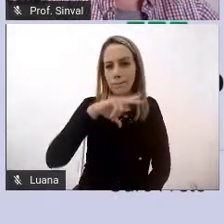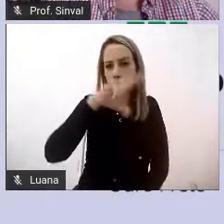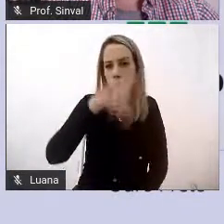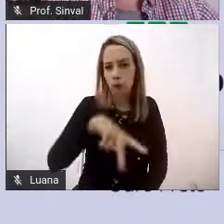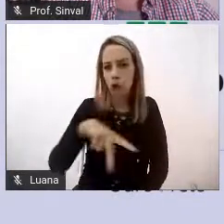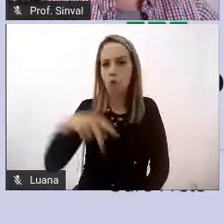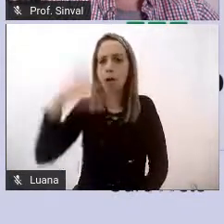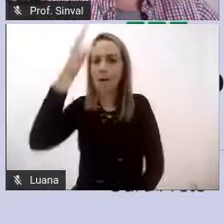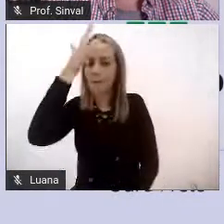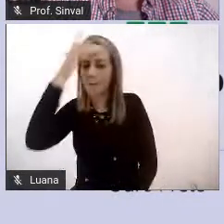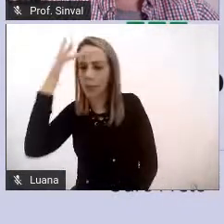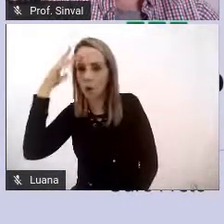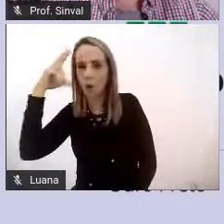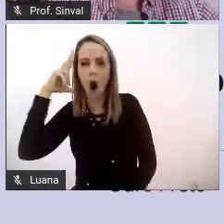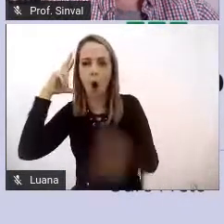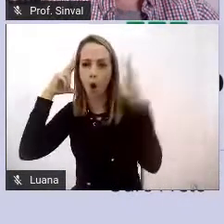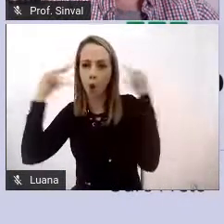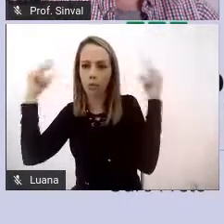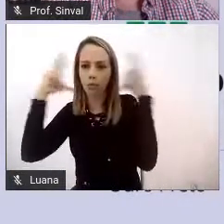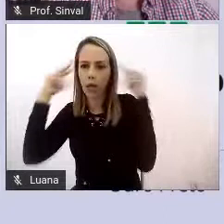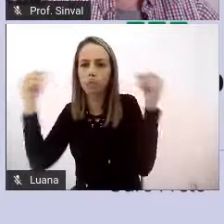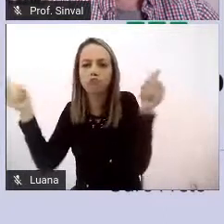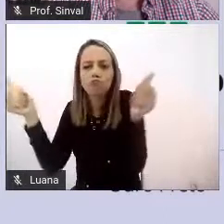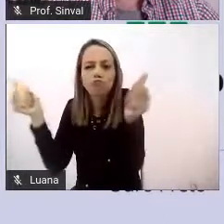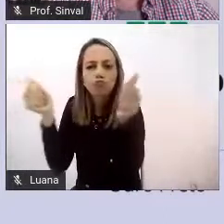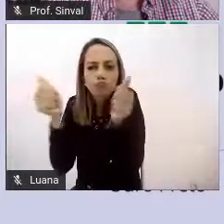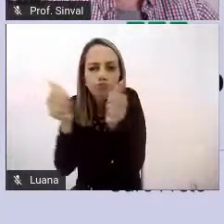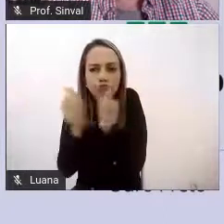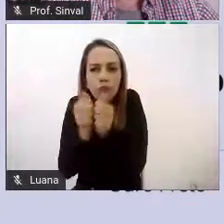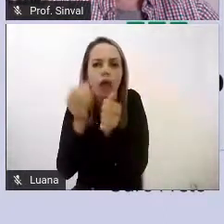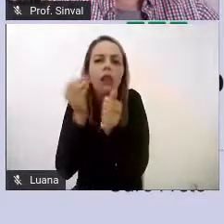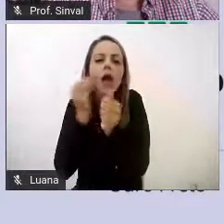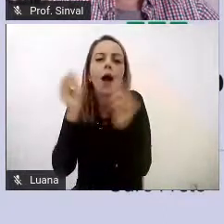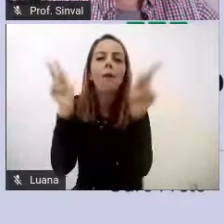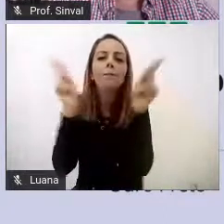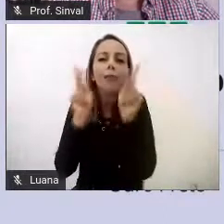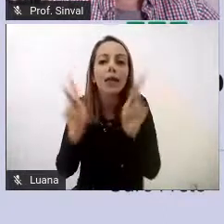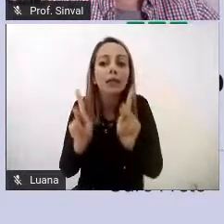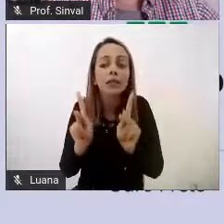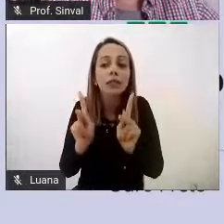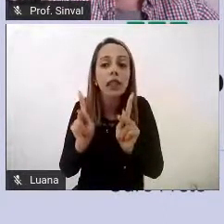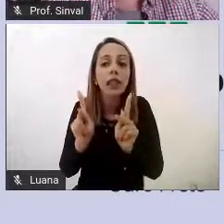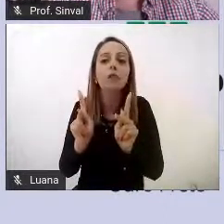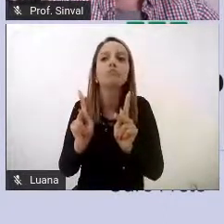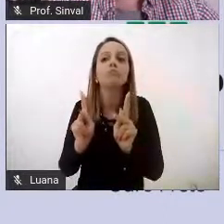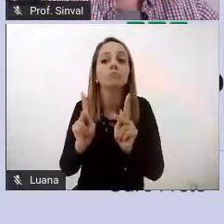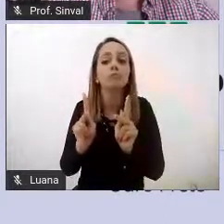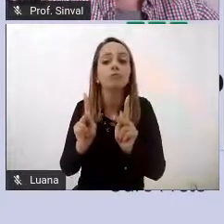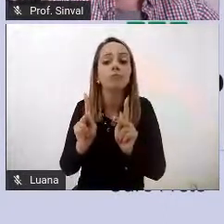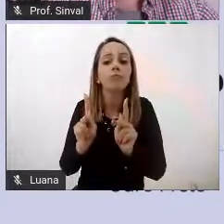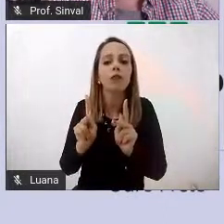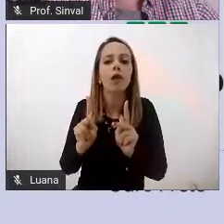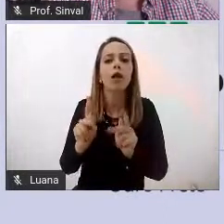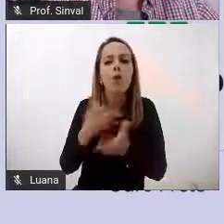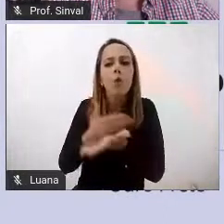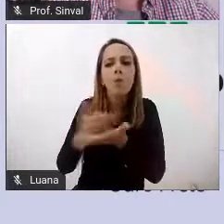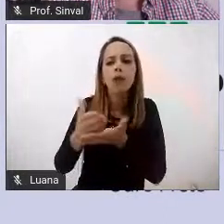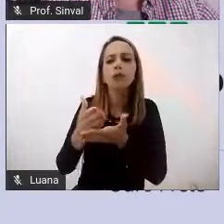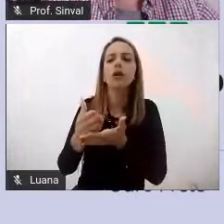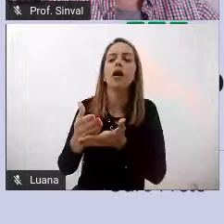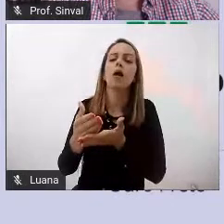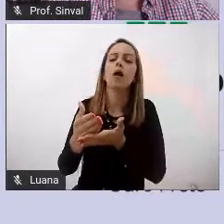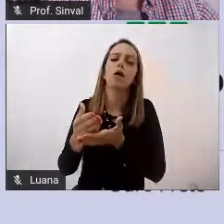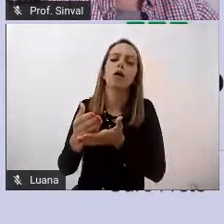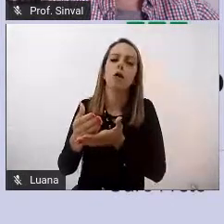então, a gente vê um desenvolvimento muito grande da ocupação holandesa, inclusive com o desenvolvimento de uma vida